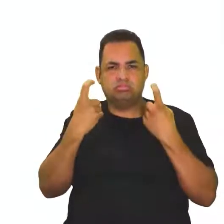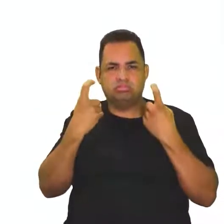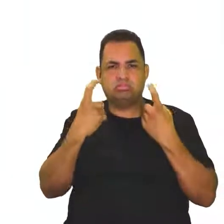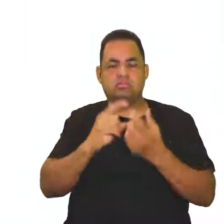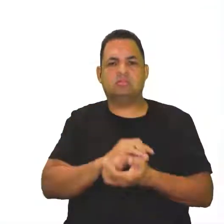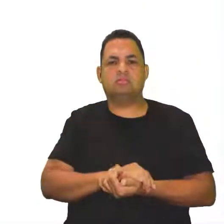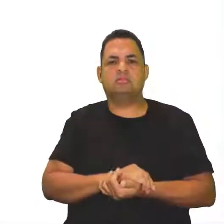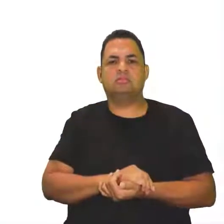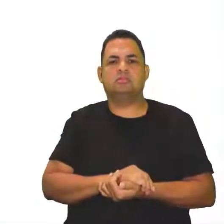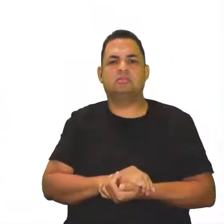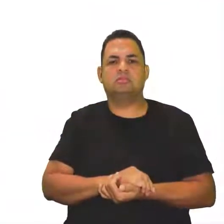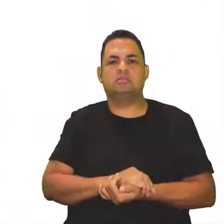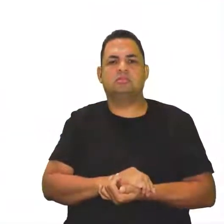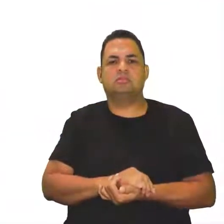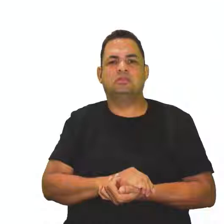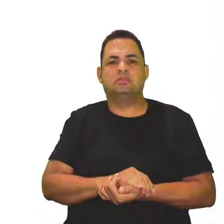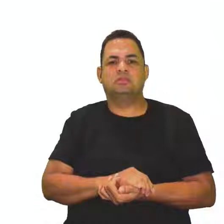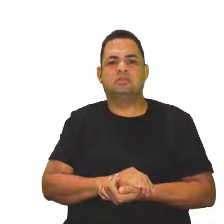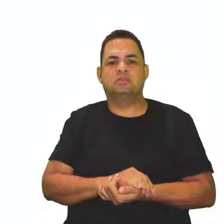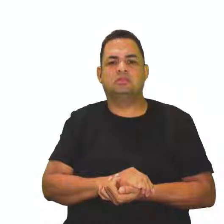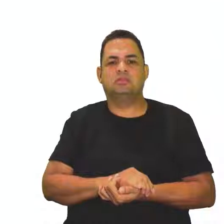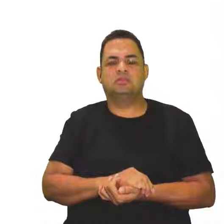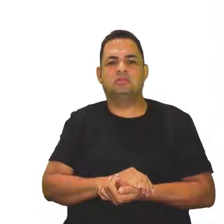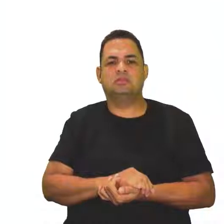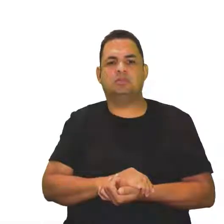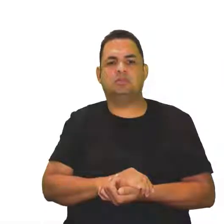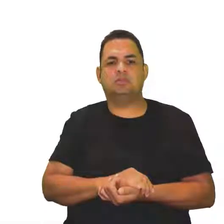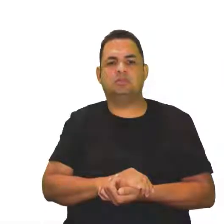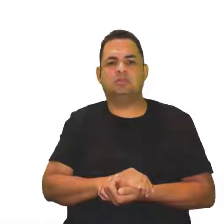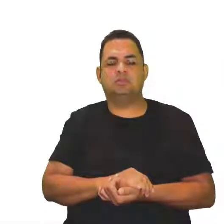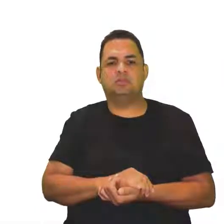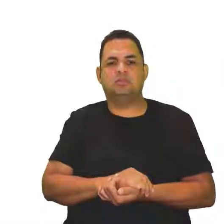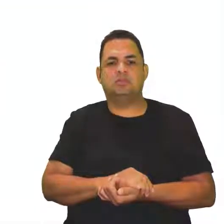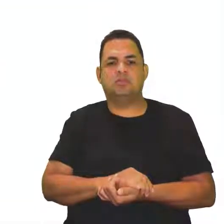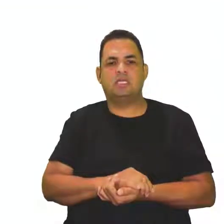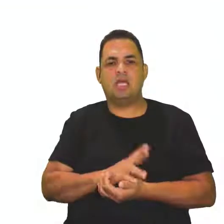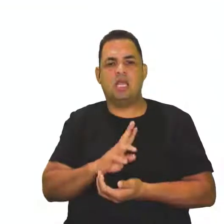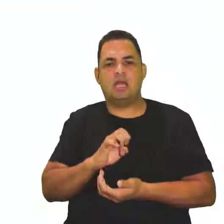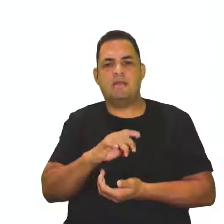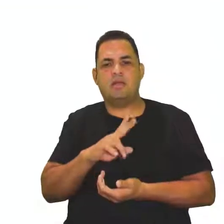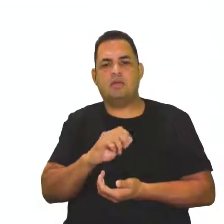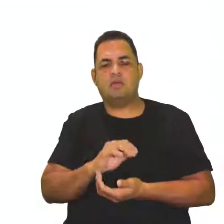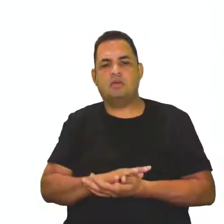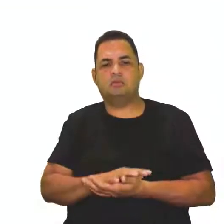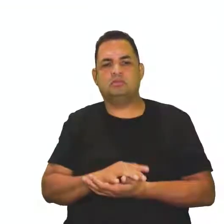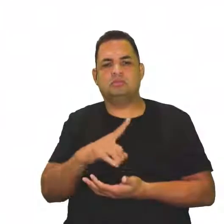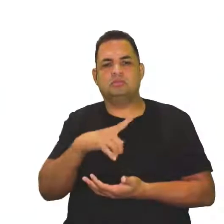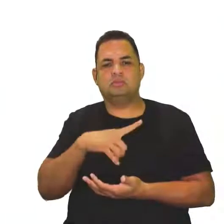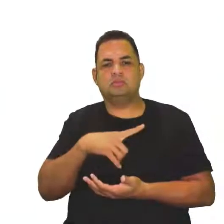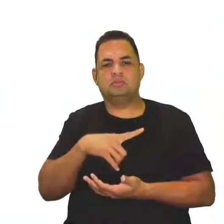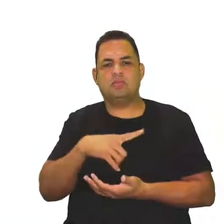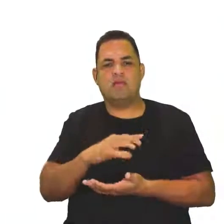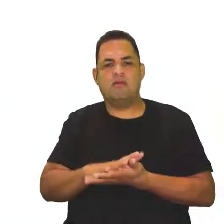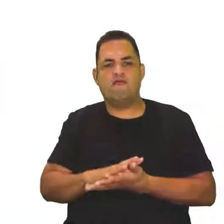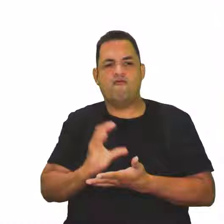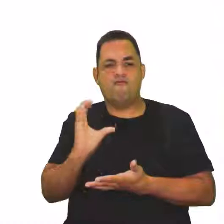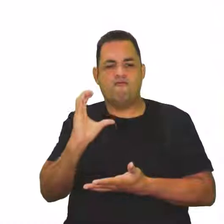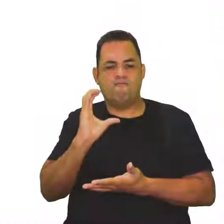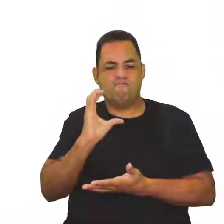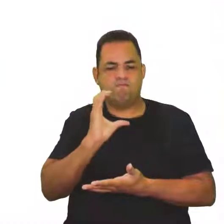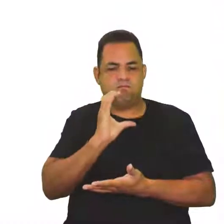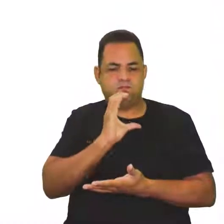é a luz, né? E o efeito sonoro é chamado, no caso, né, que resulta do forte aquecimento do